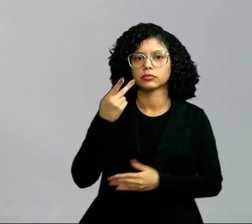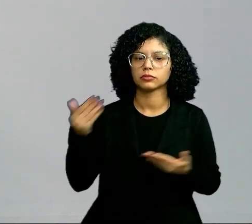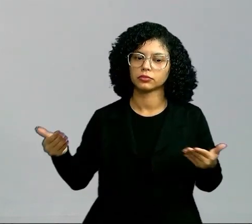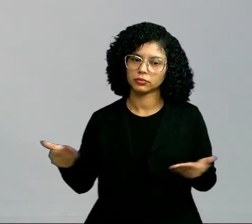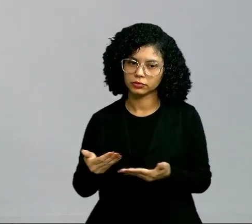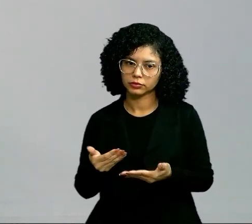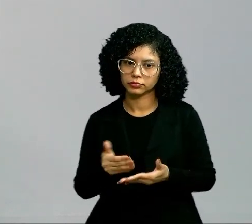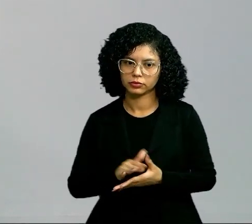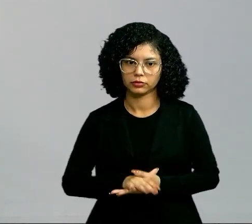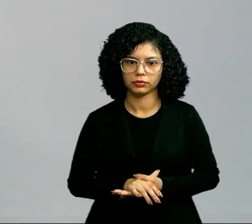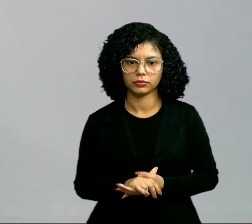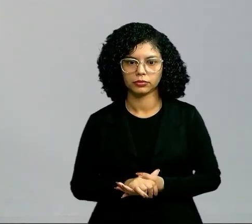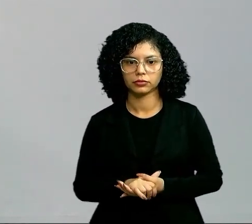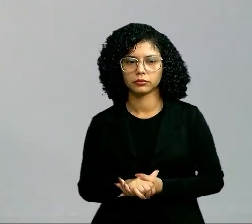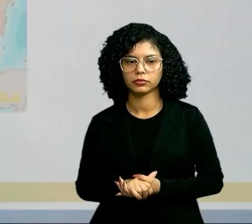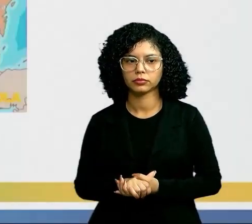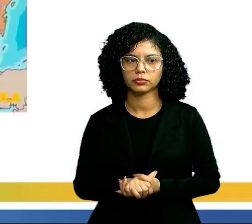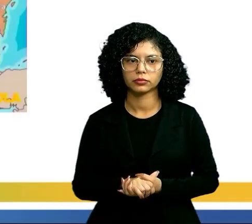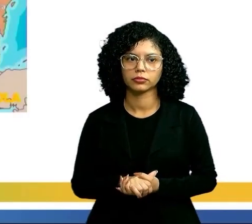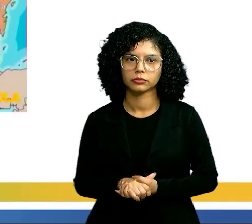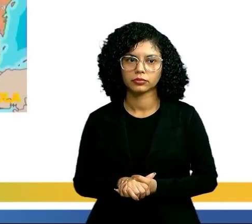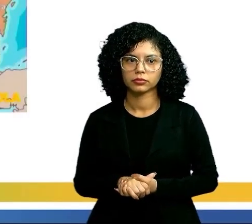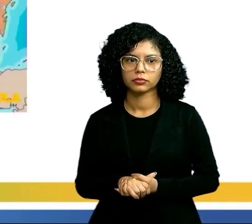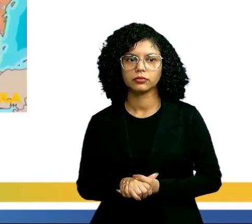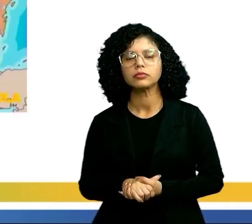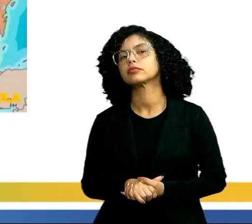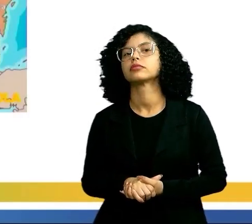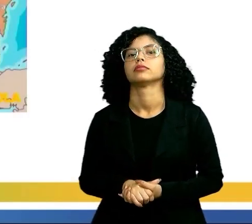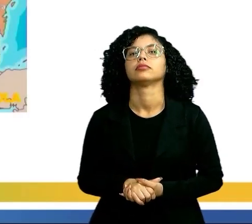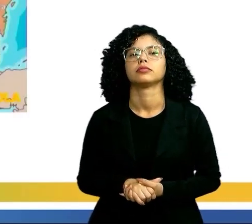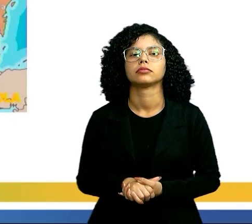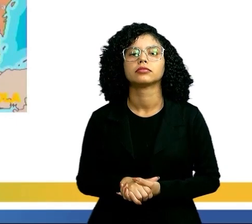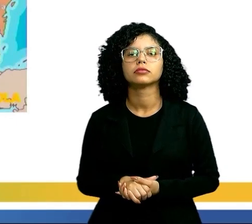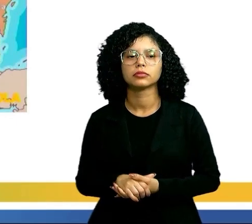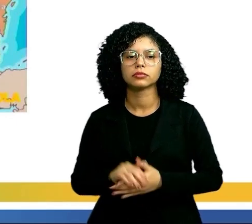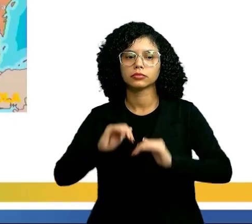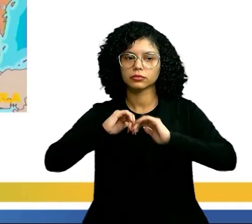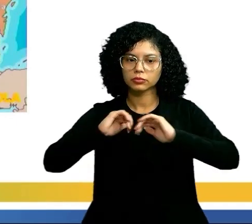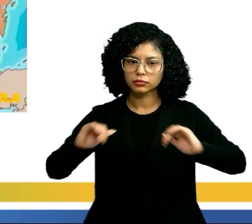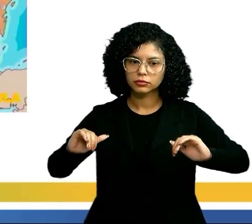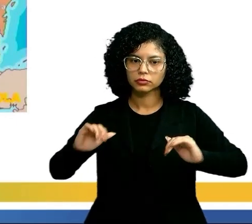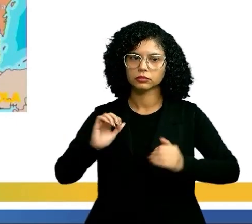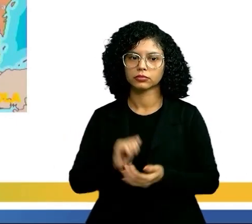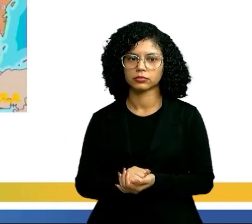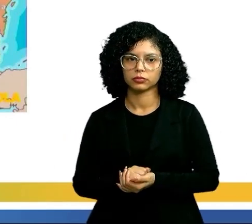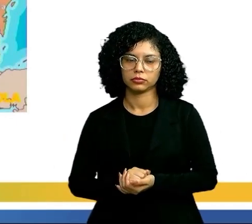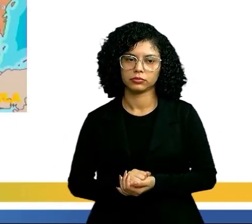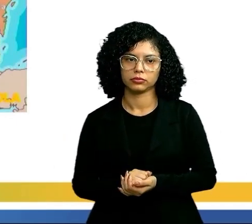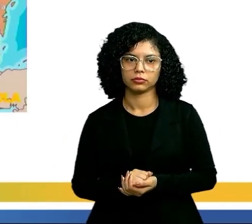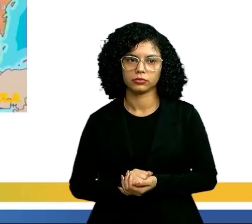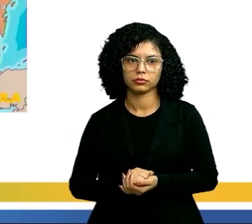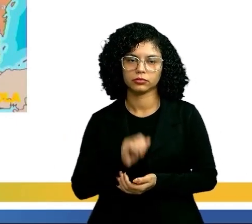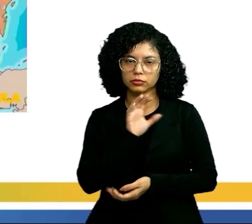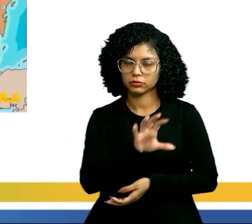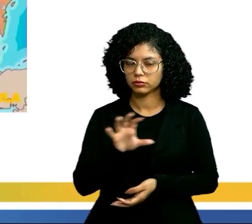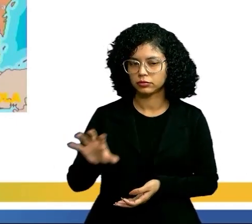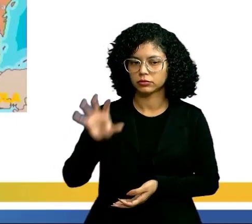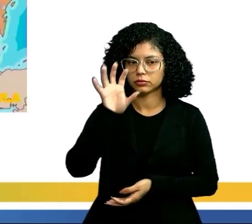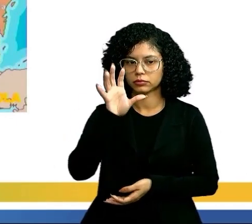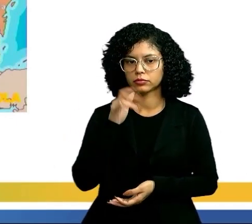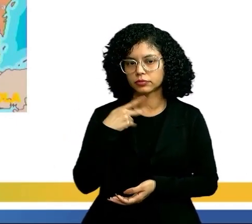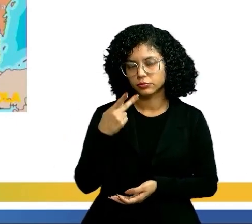sobre elas agora, certo? Dentro dessas subdivisões, né, dessa